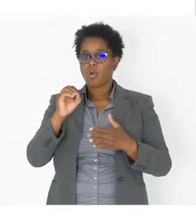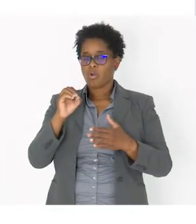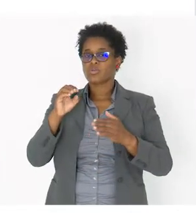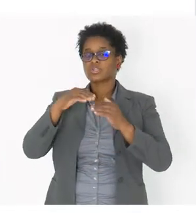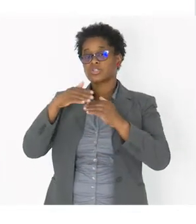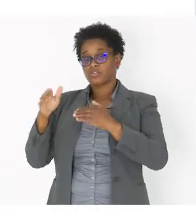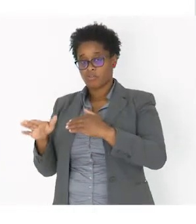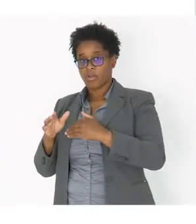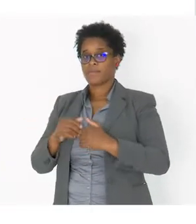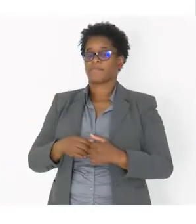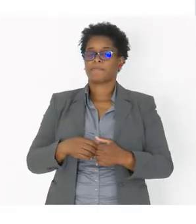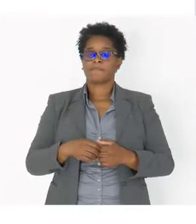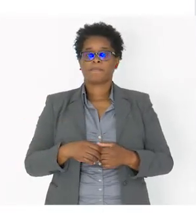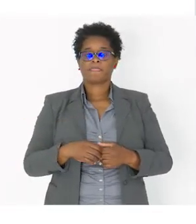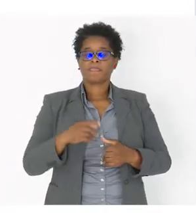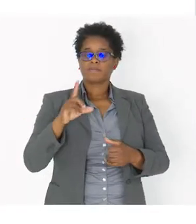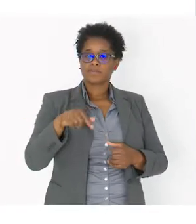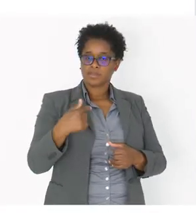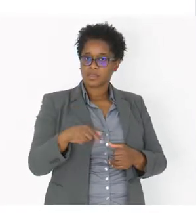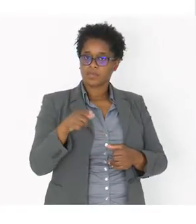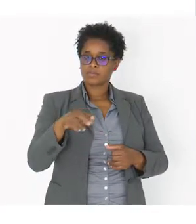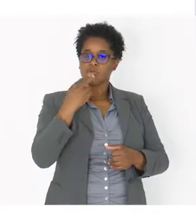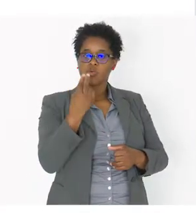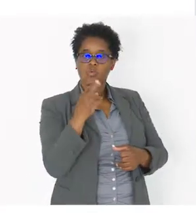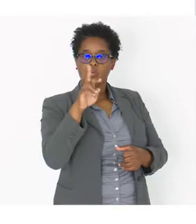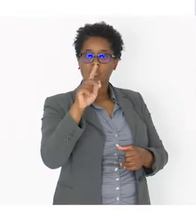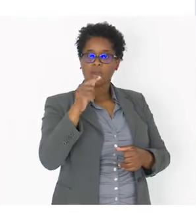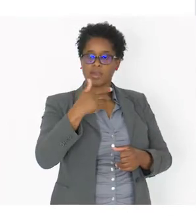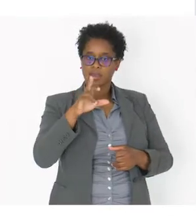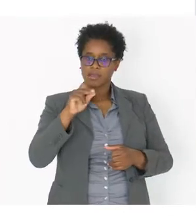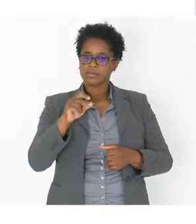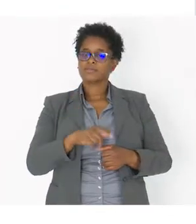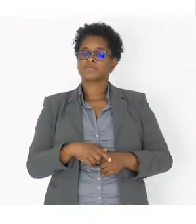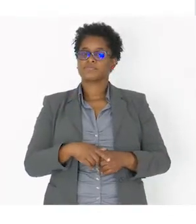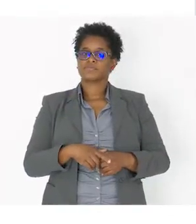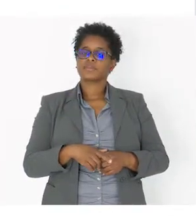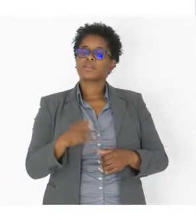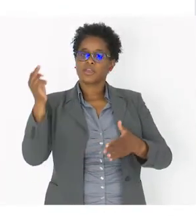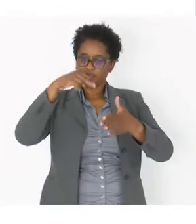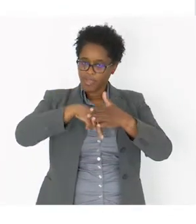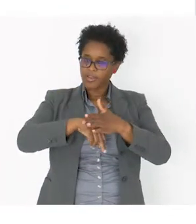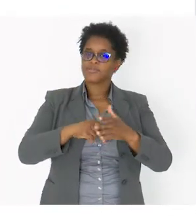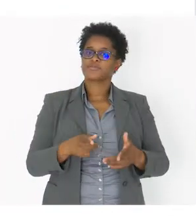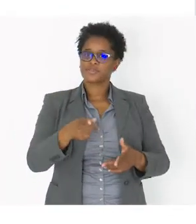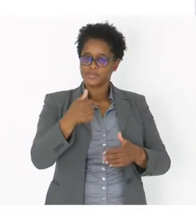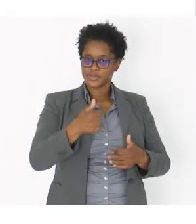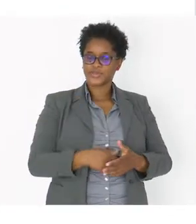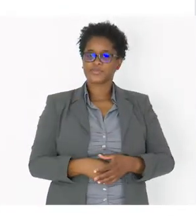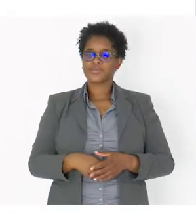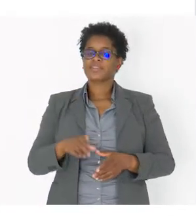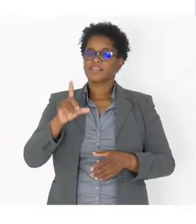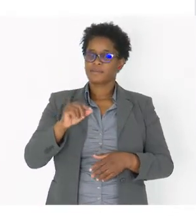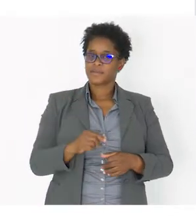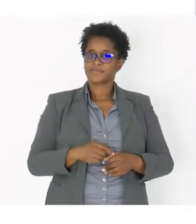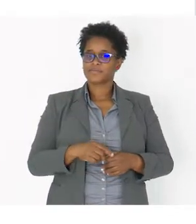externos. Temos o uréter, que é um órgão interno.